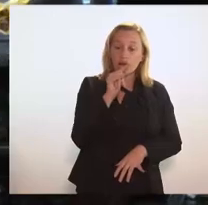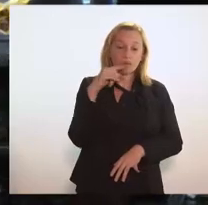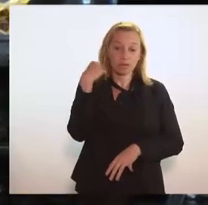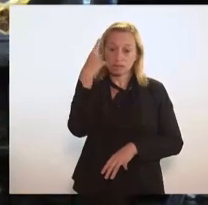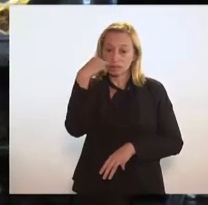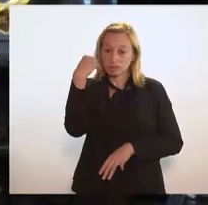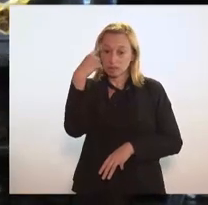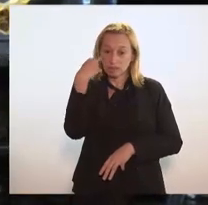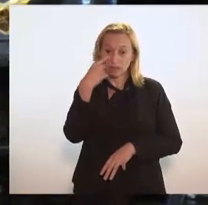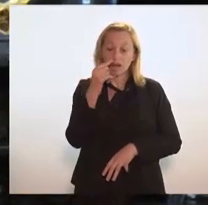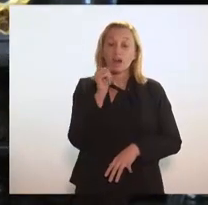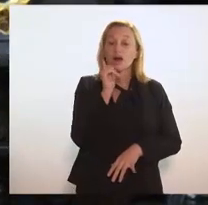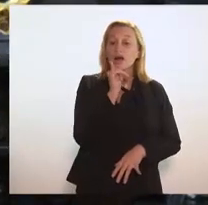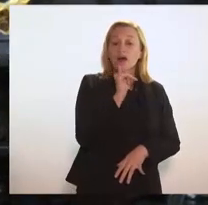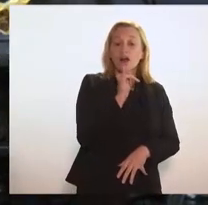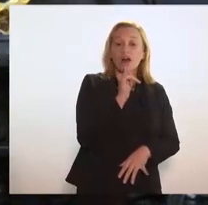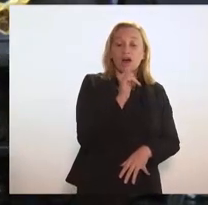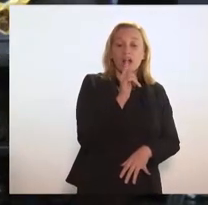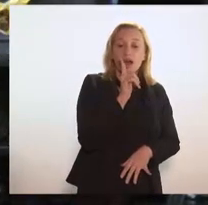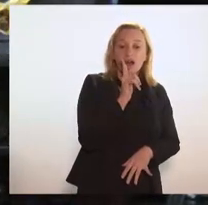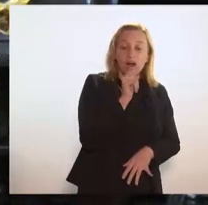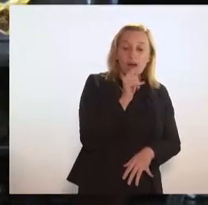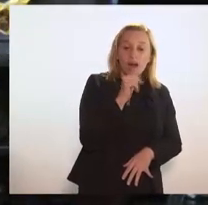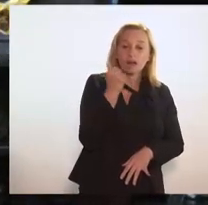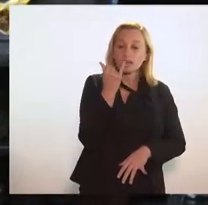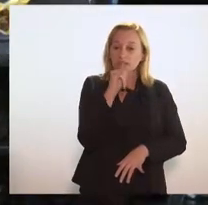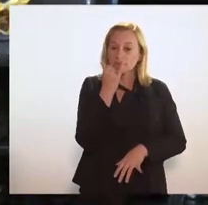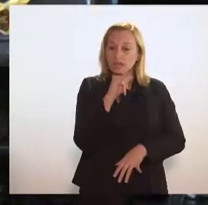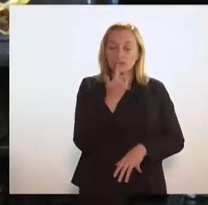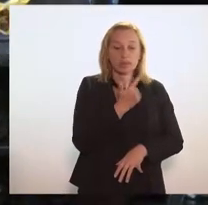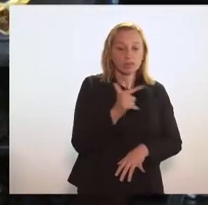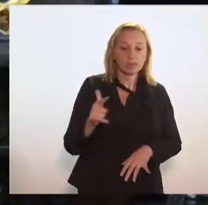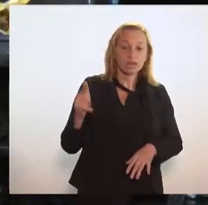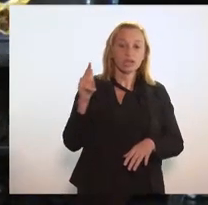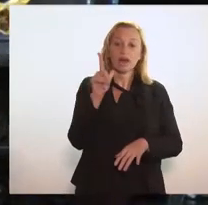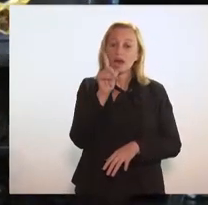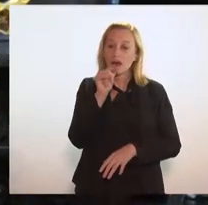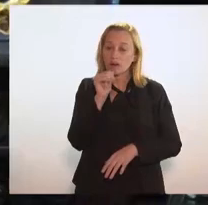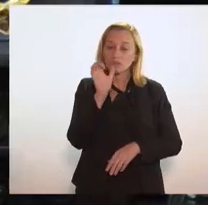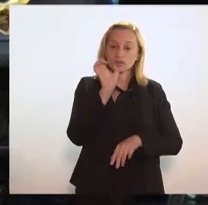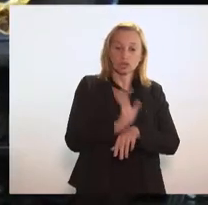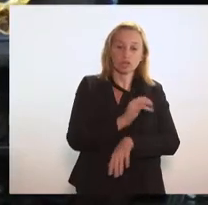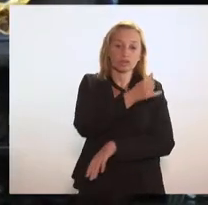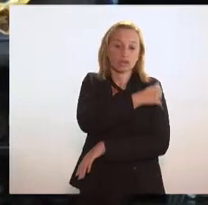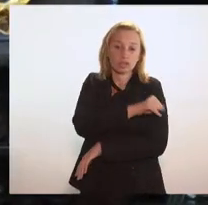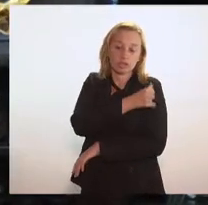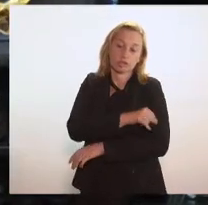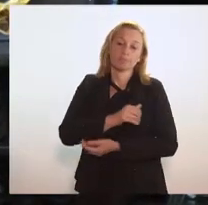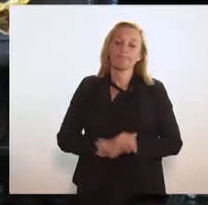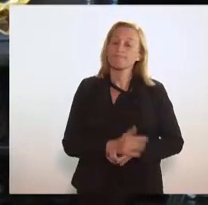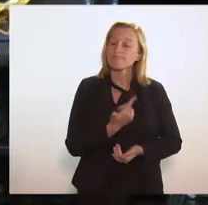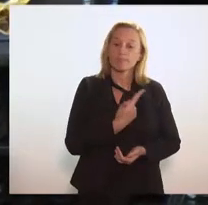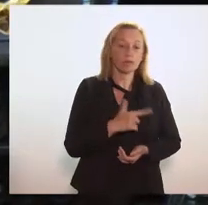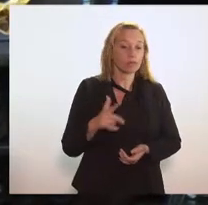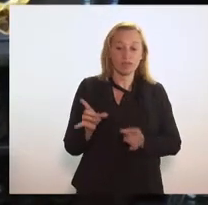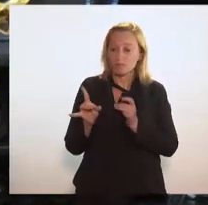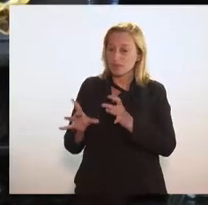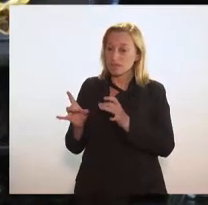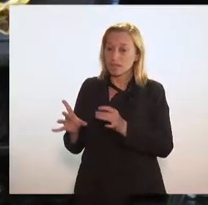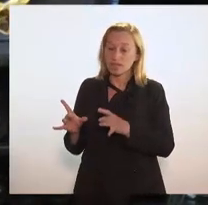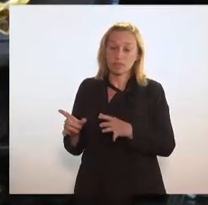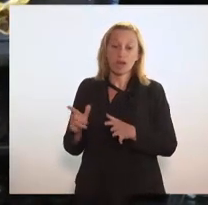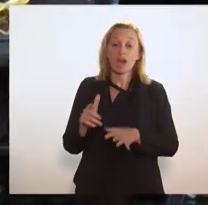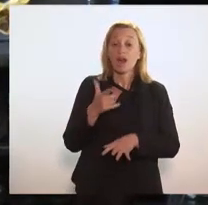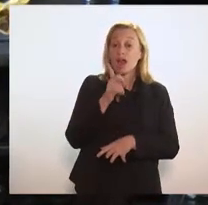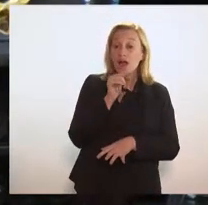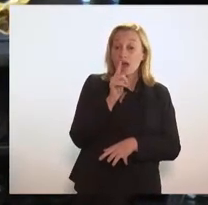de todos os contornos mas não tem do Estado do Rio de Janeiro e não tem água vendendo água do Rio de Janeiro